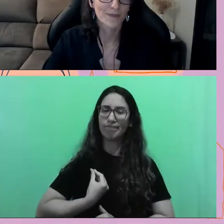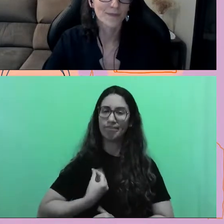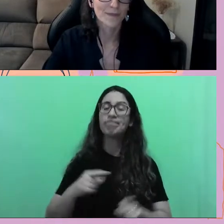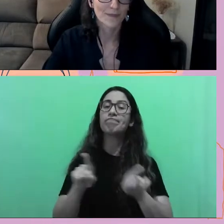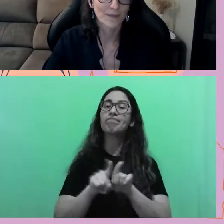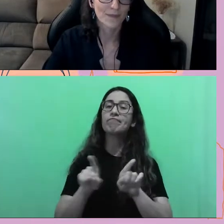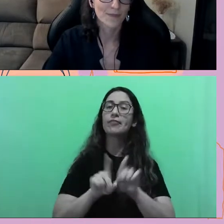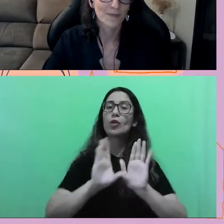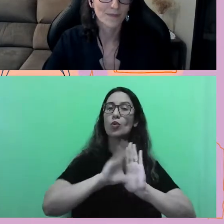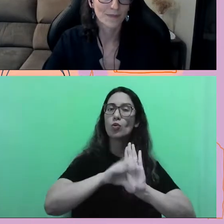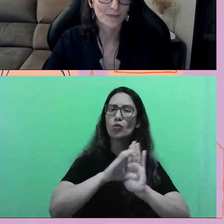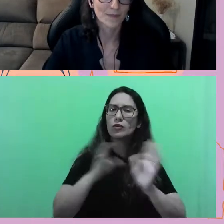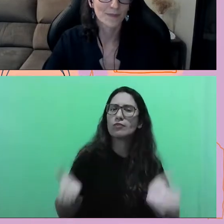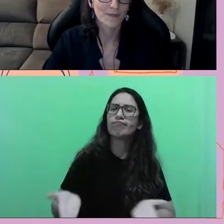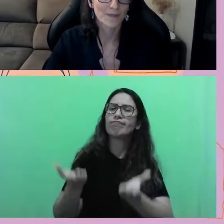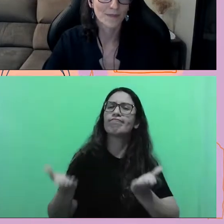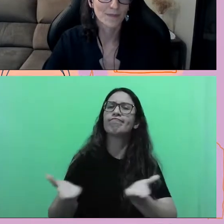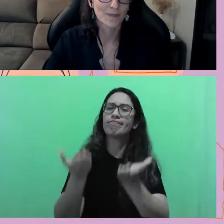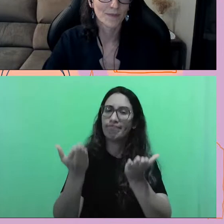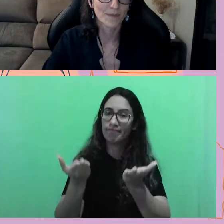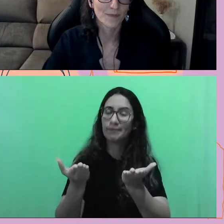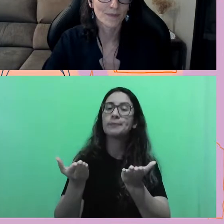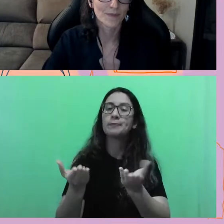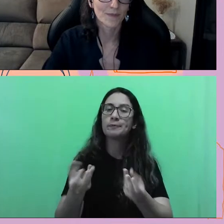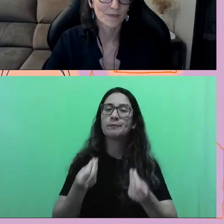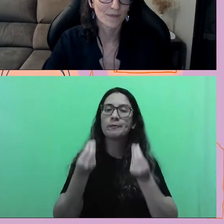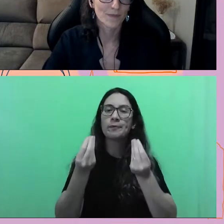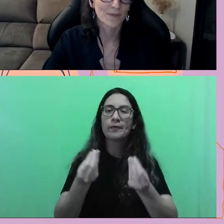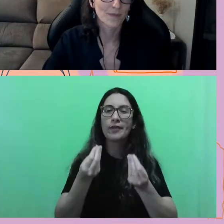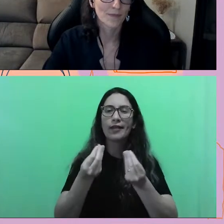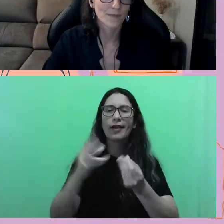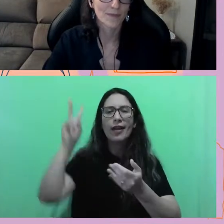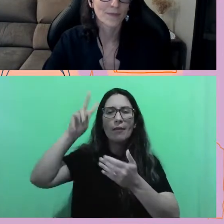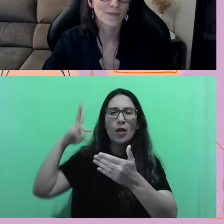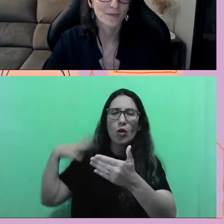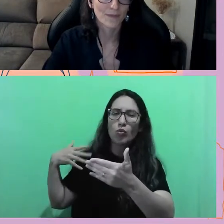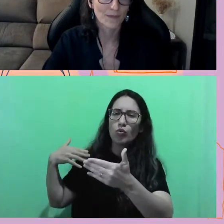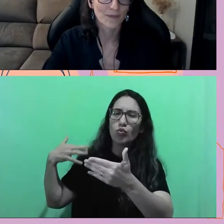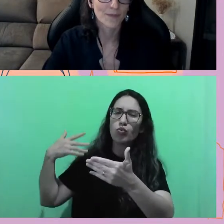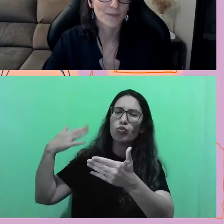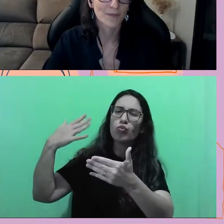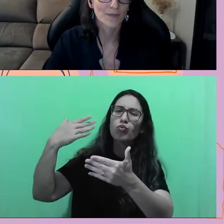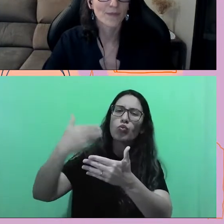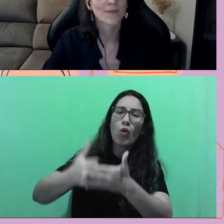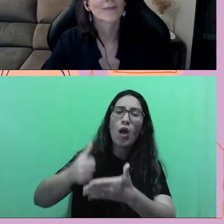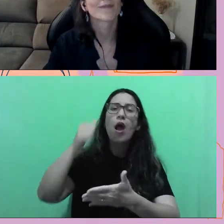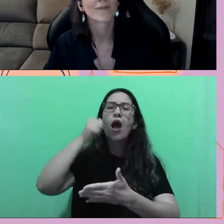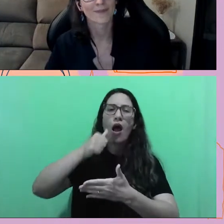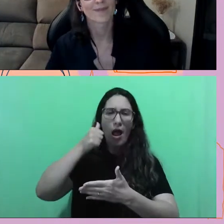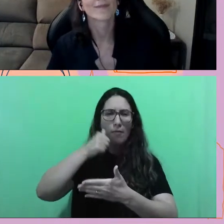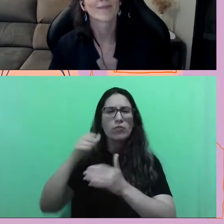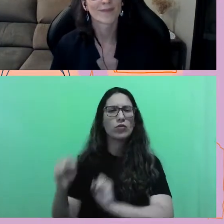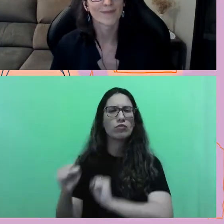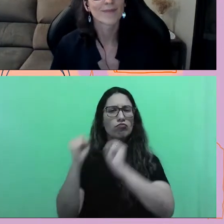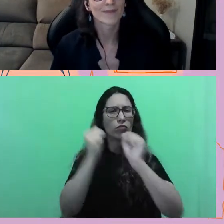também tenta promover esse resgate do feminino na potência do